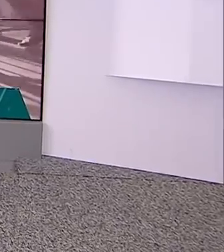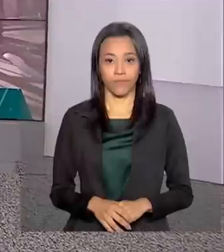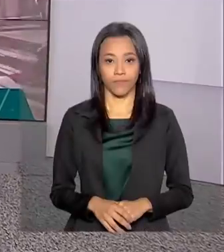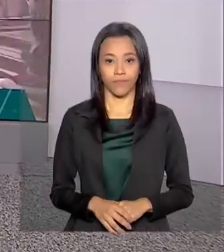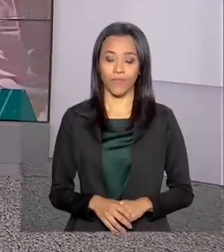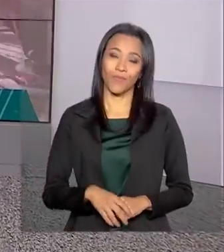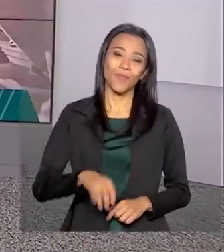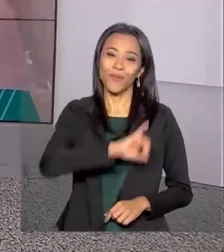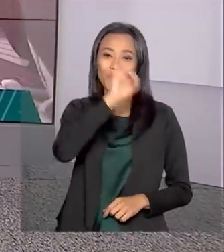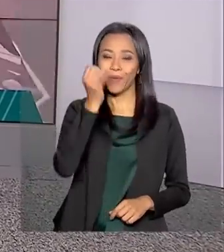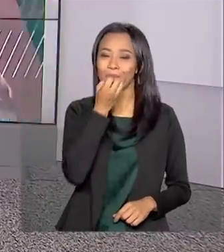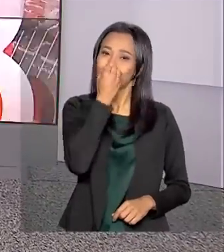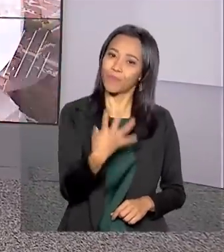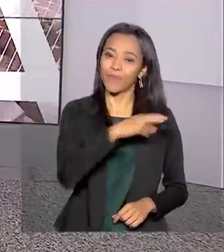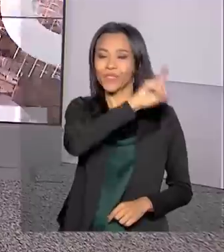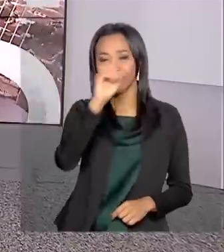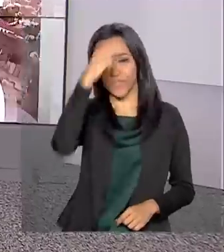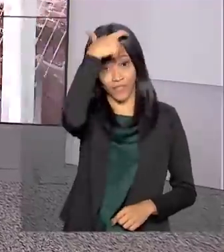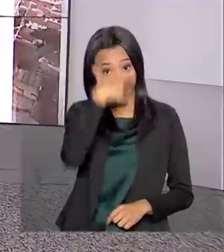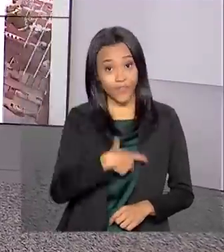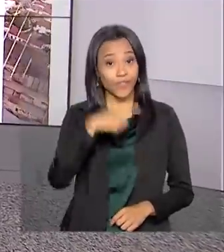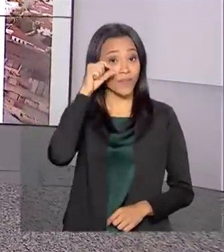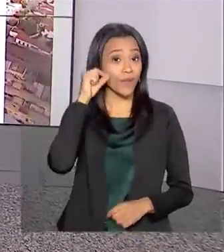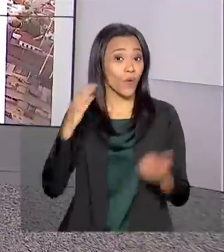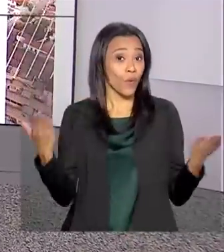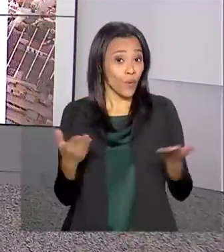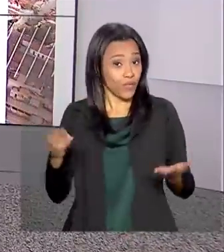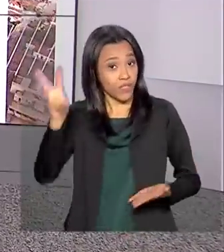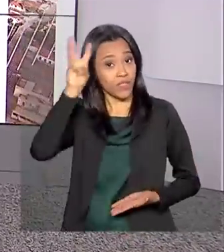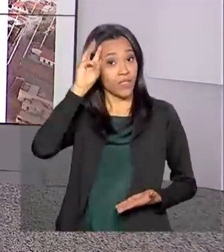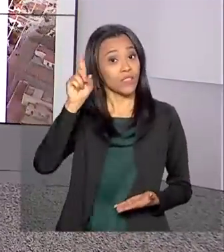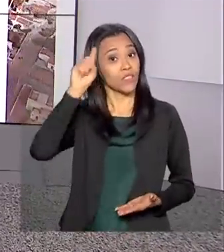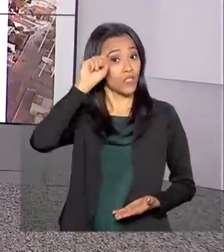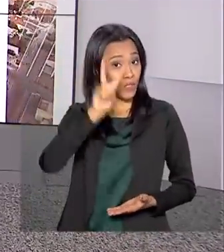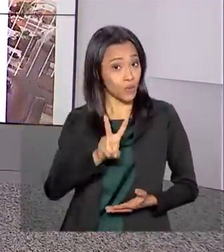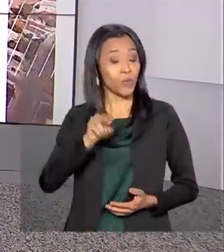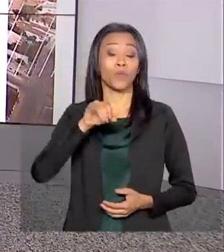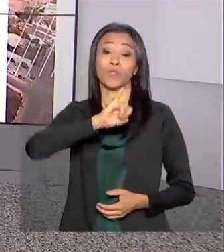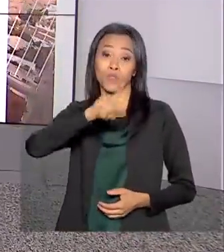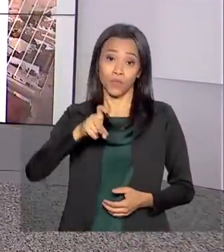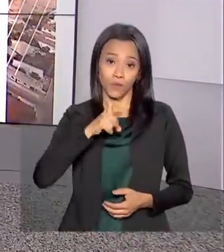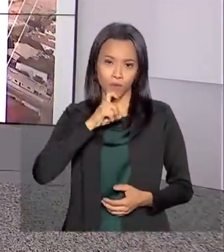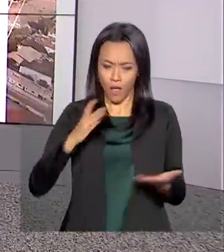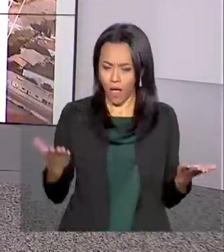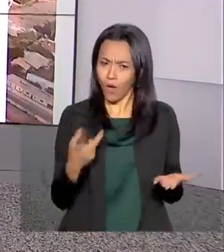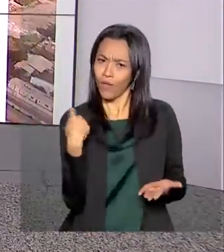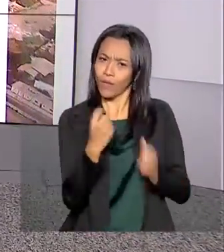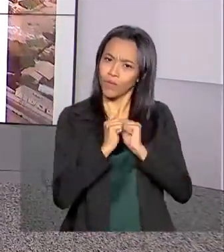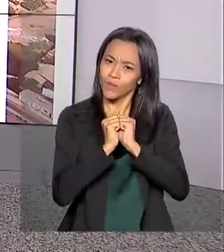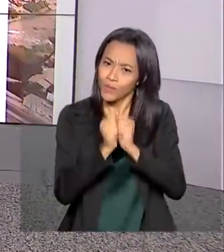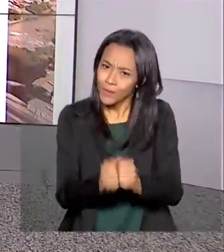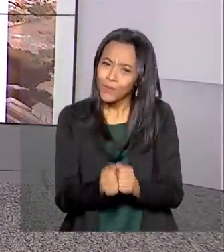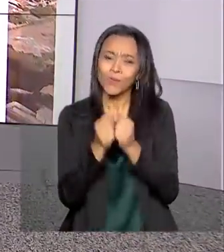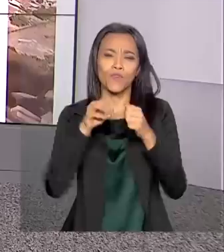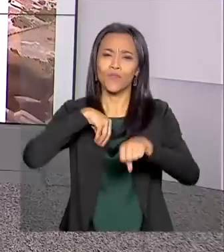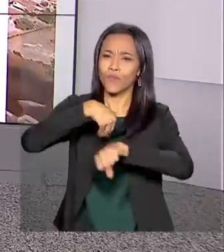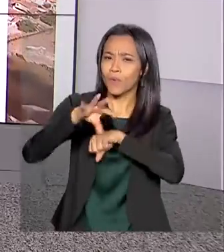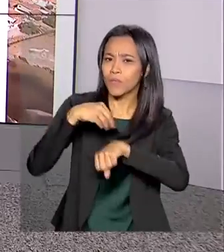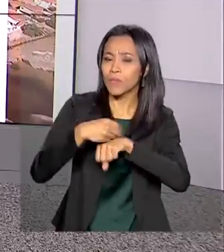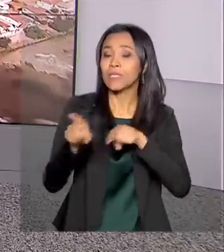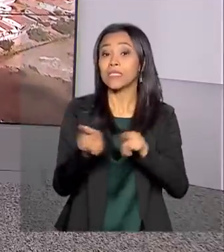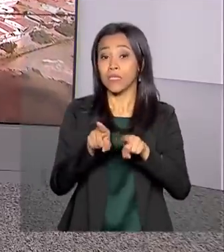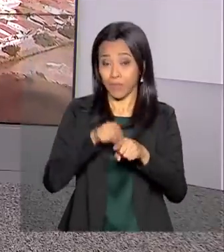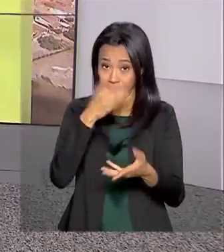olá bom dia eu sou carro abate hoje é terça feira 2 de julho a partir de agora estamos juntos no brasil um dia com muita informação